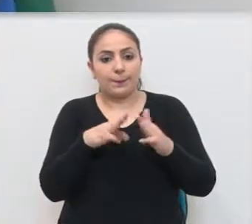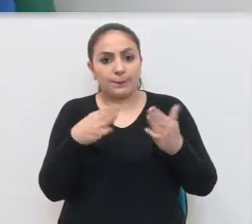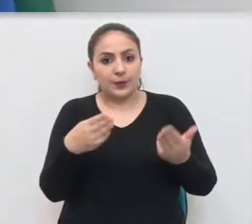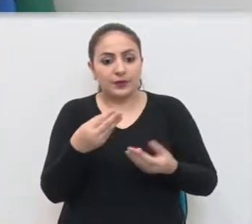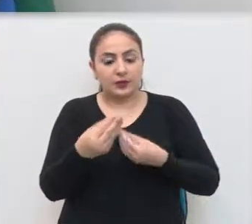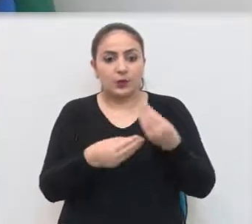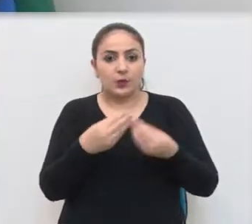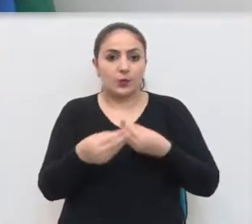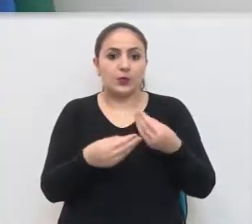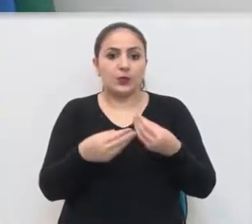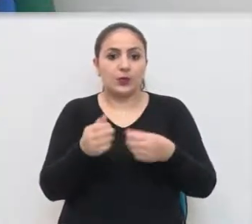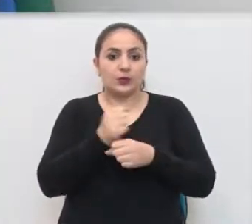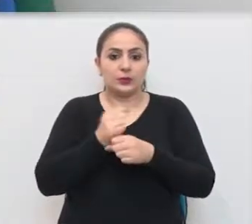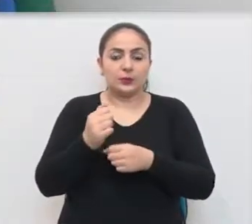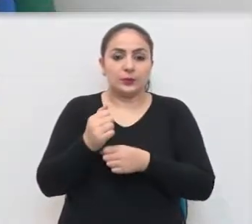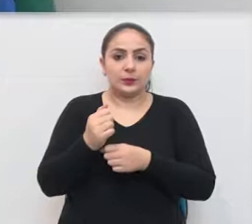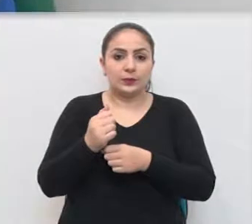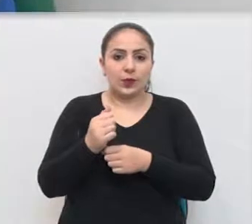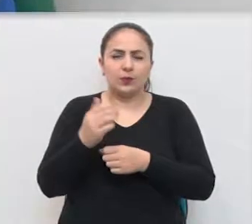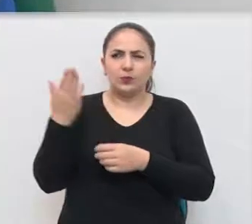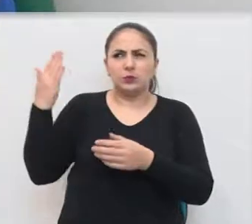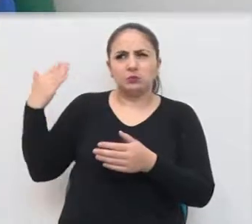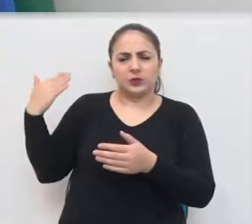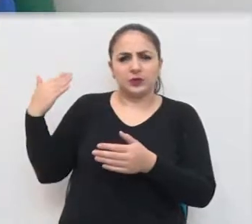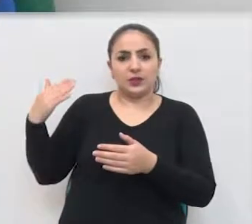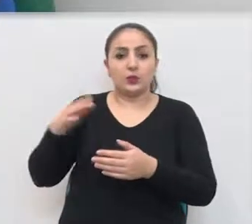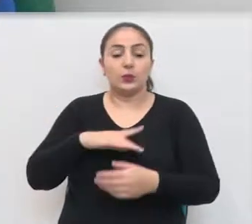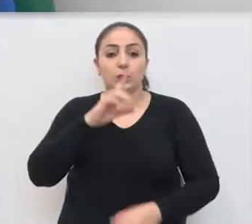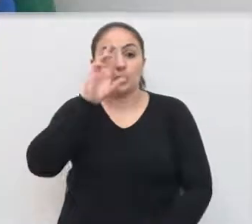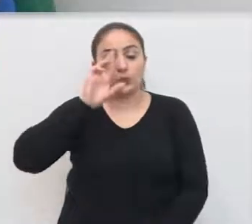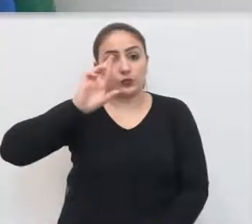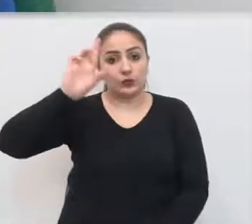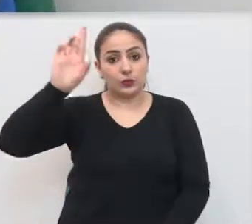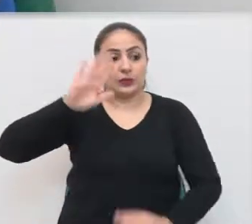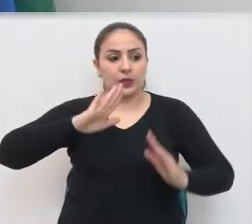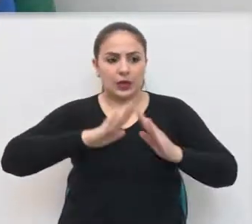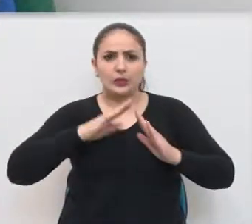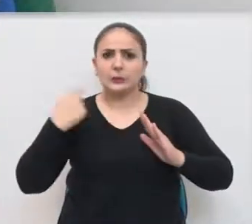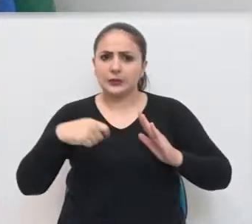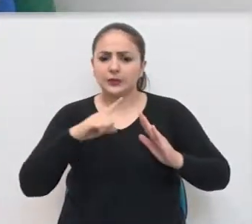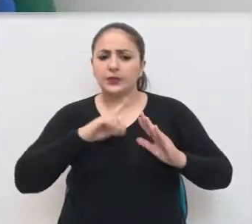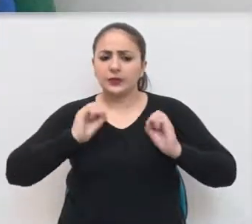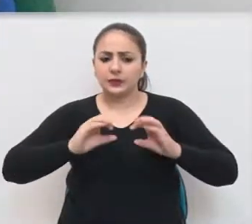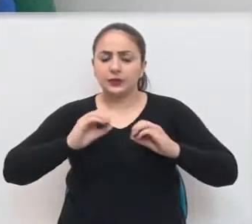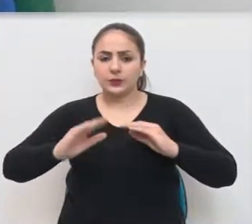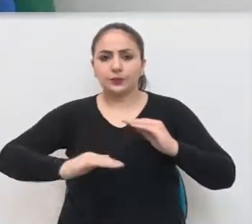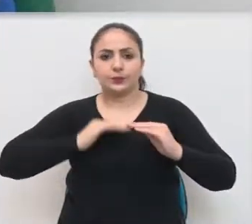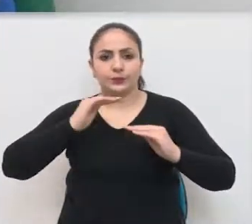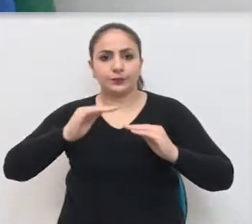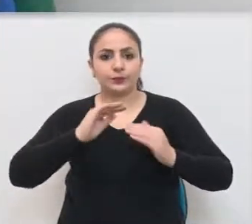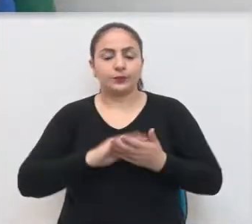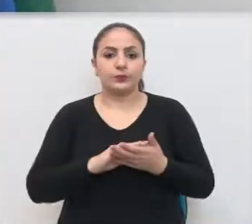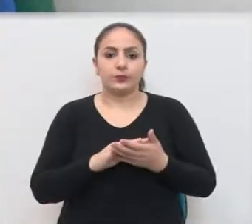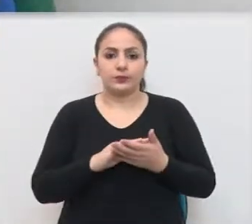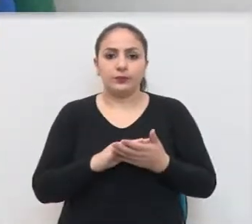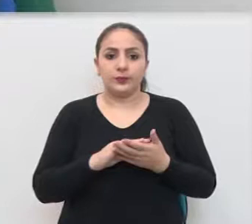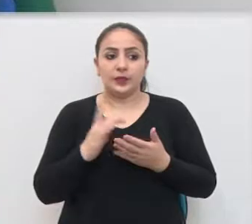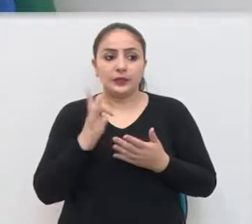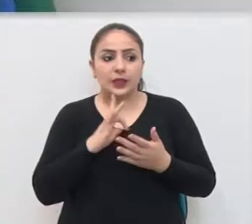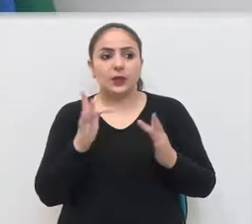para que se voltasse como no passado, né? Alguns anos atrás, o diretor da casa tinha que ter nível superior numa